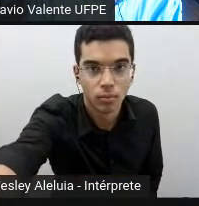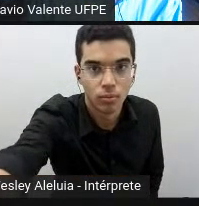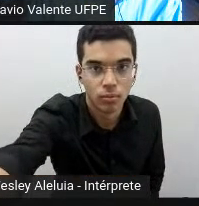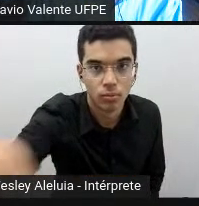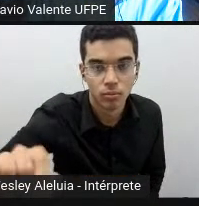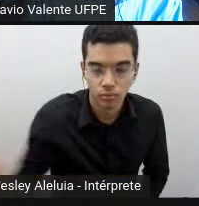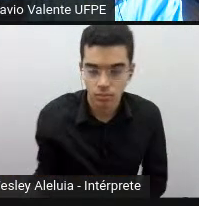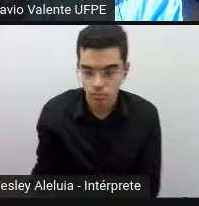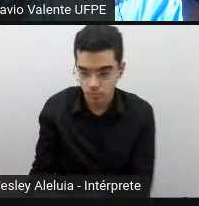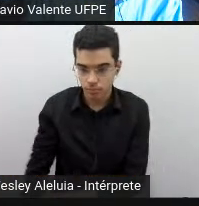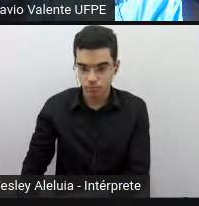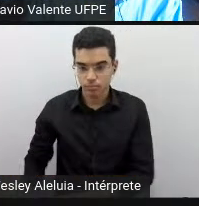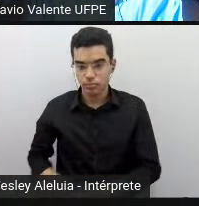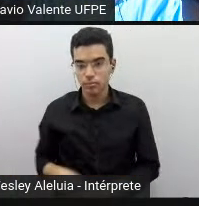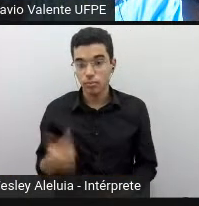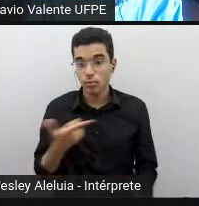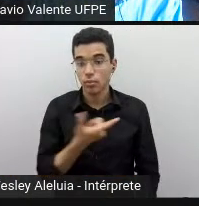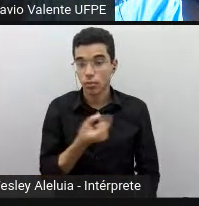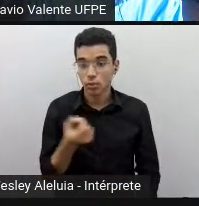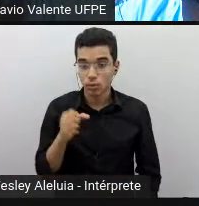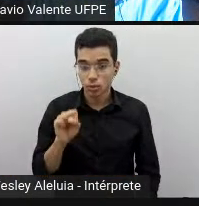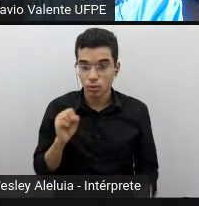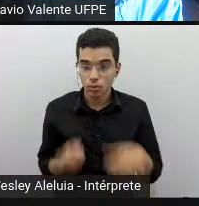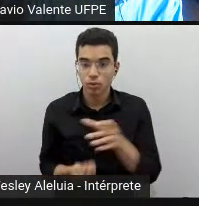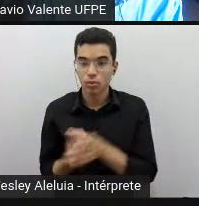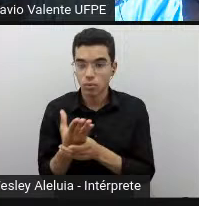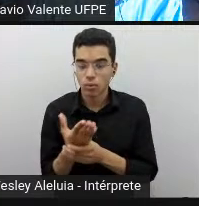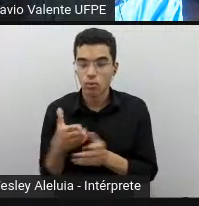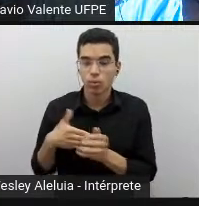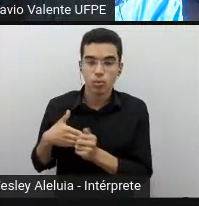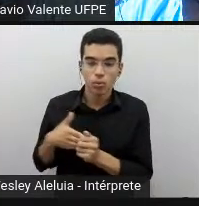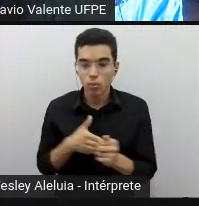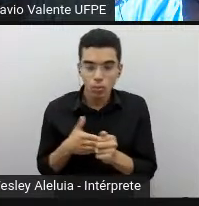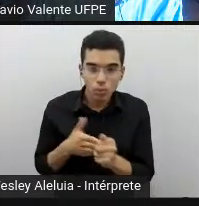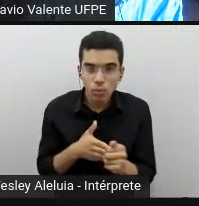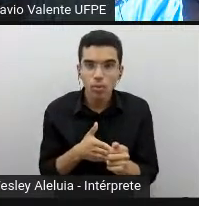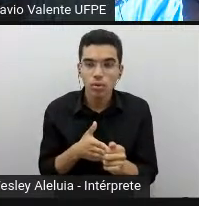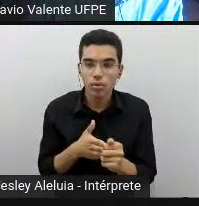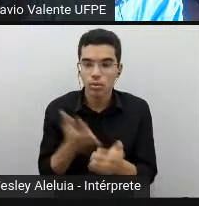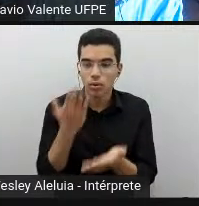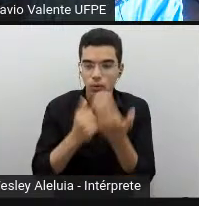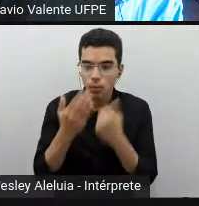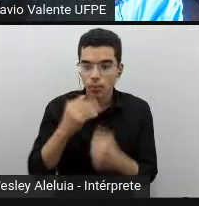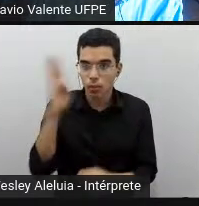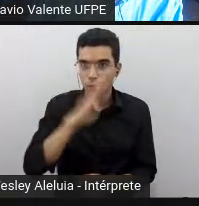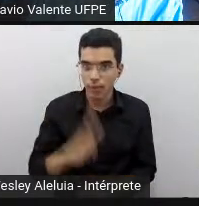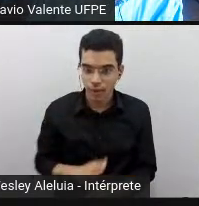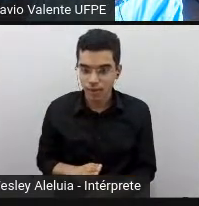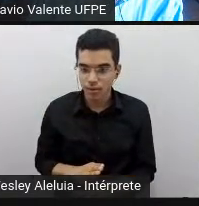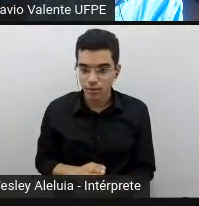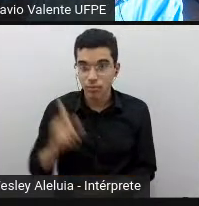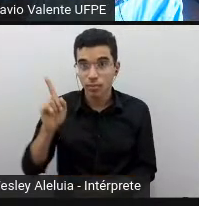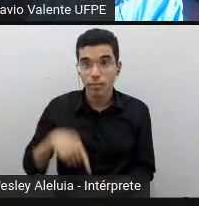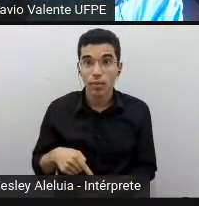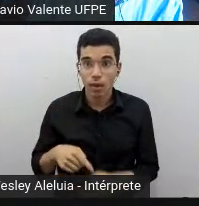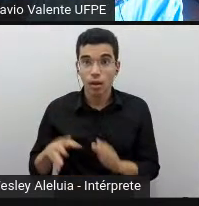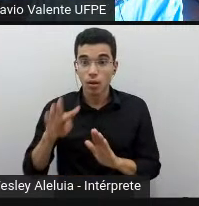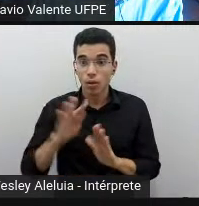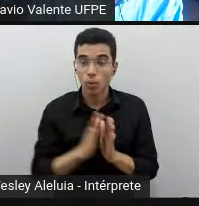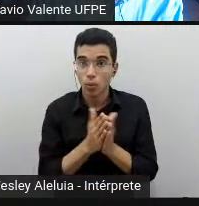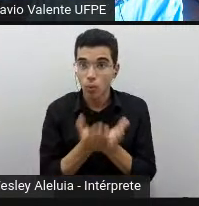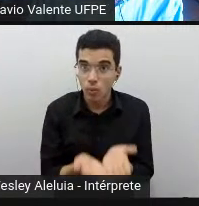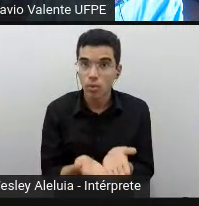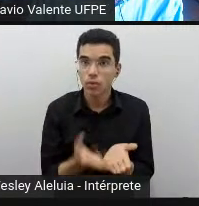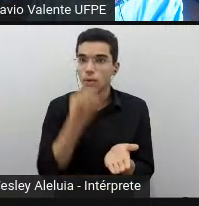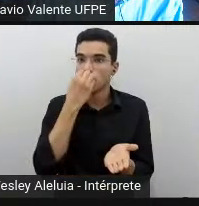Em 2008, foi elaborado o Guia Alimentar Brasileiro, que é um dos guias mais reconhecidos no mundo inteiro como um guia